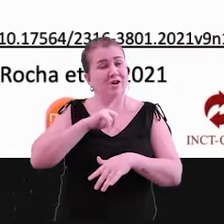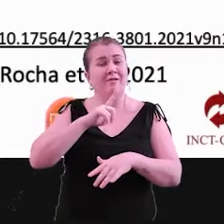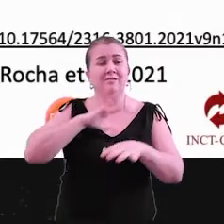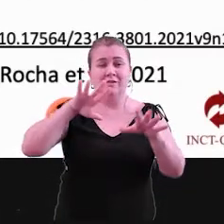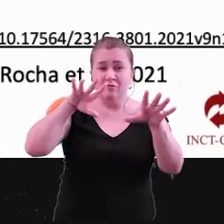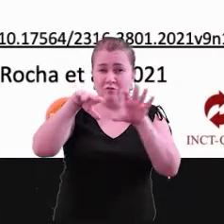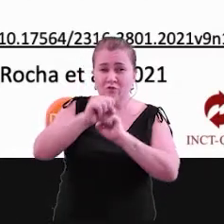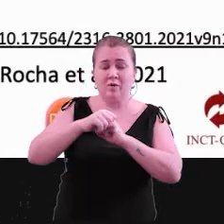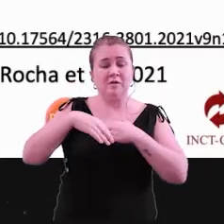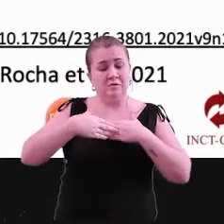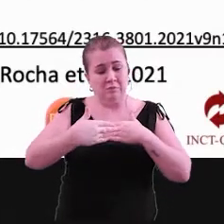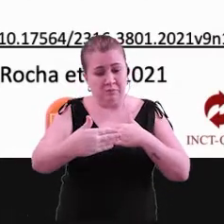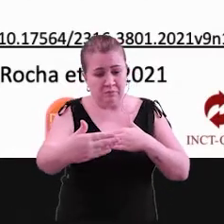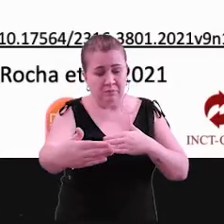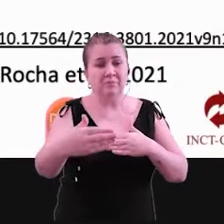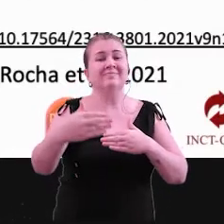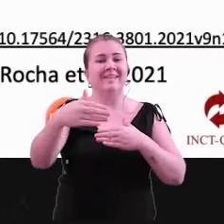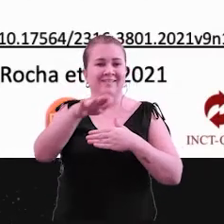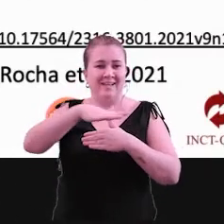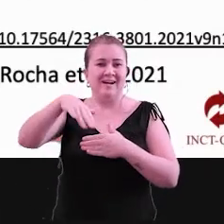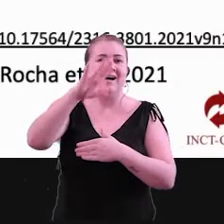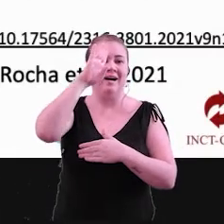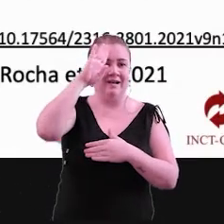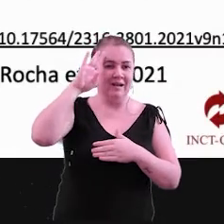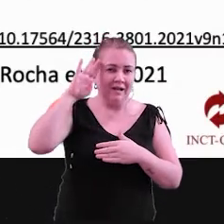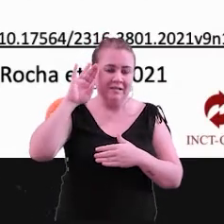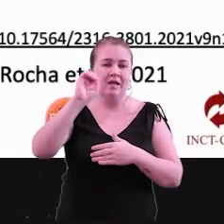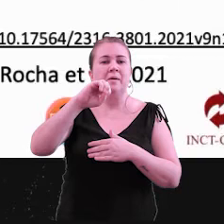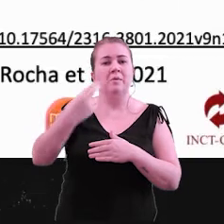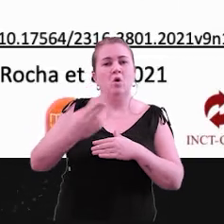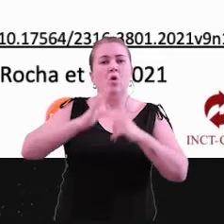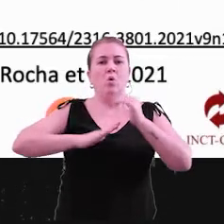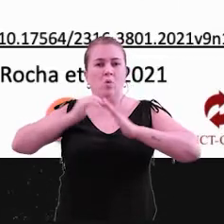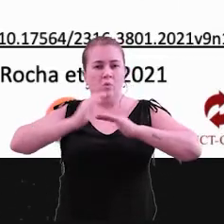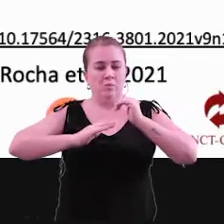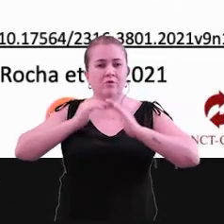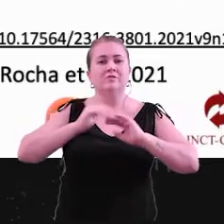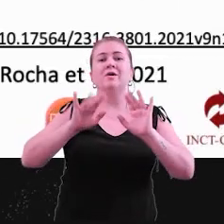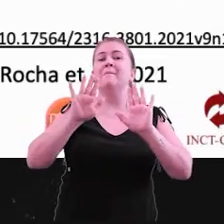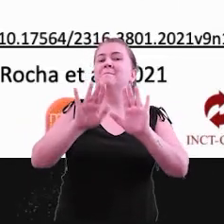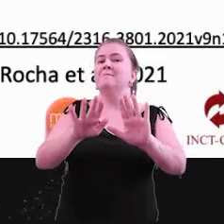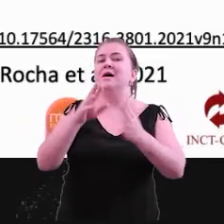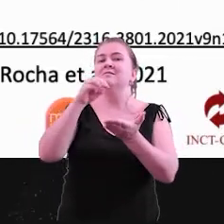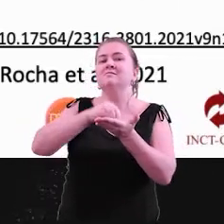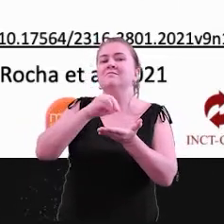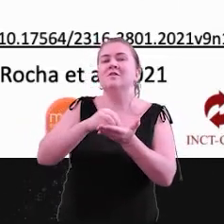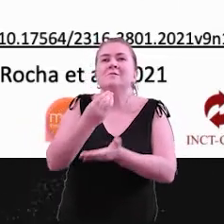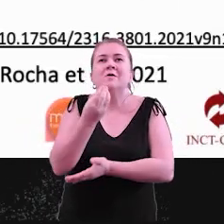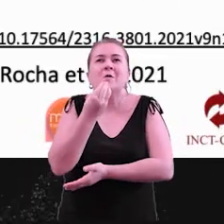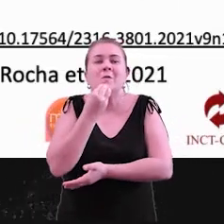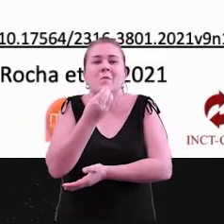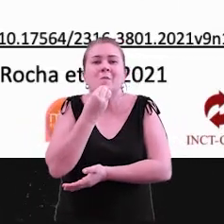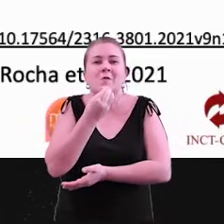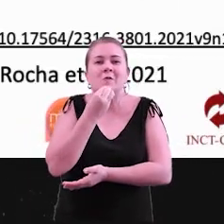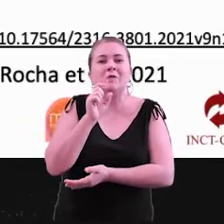não estão tendo oportunidades de colocar essa formação em prática, porque não atendem o público com